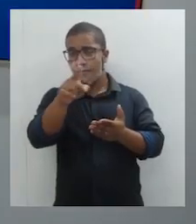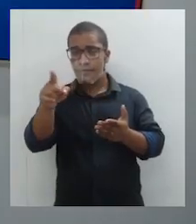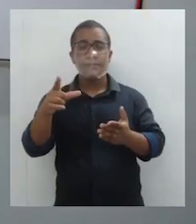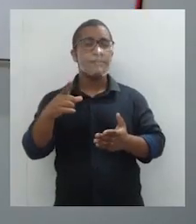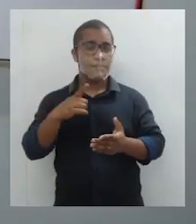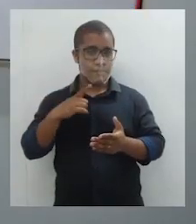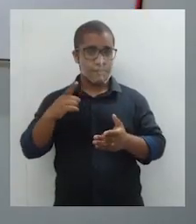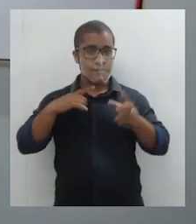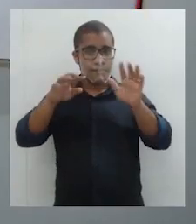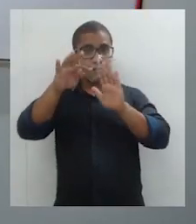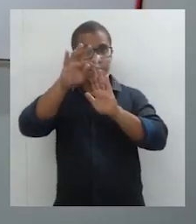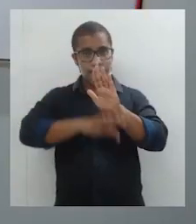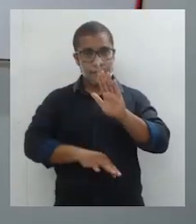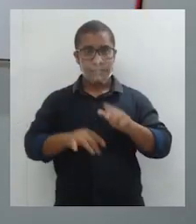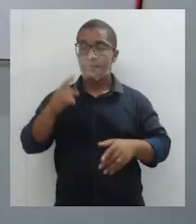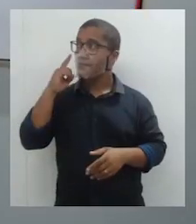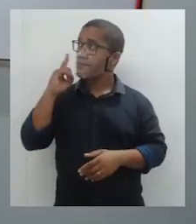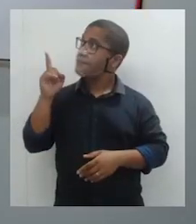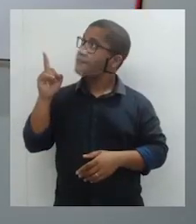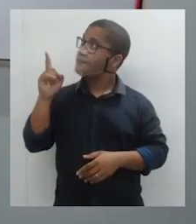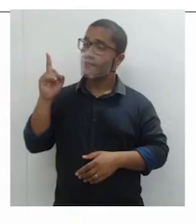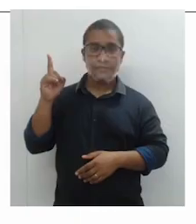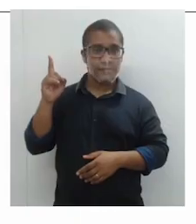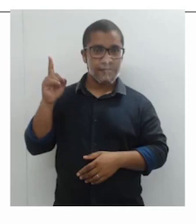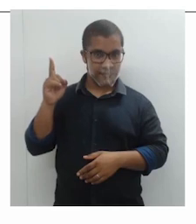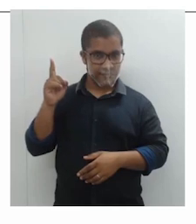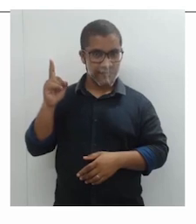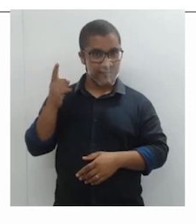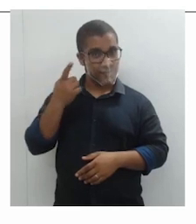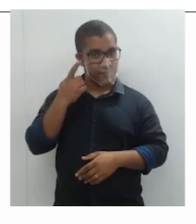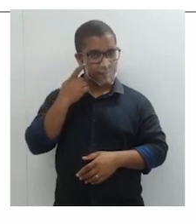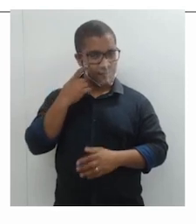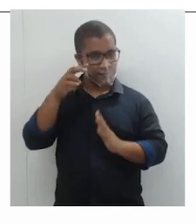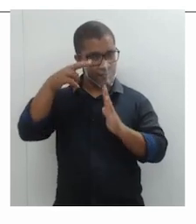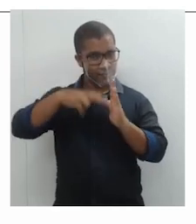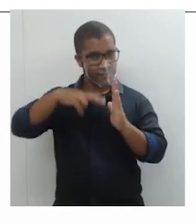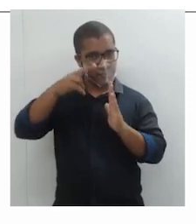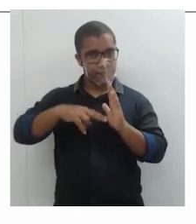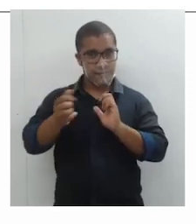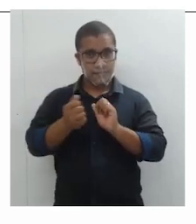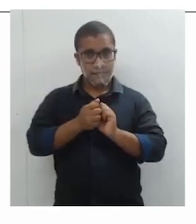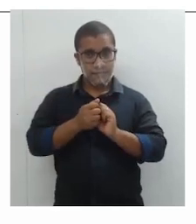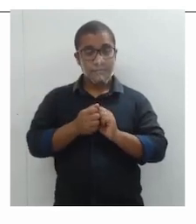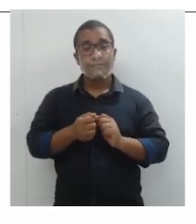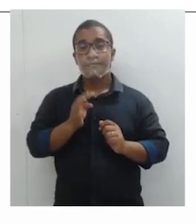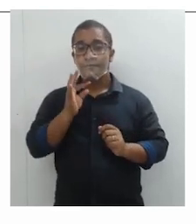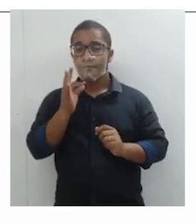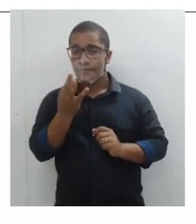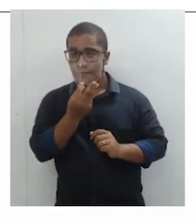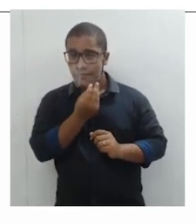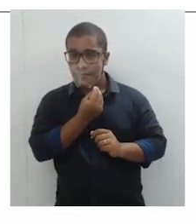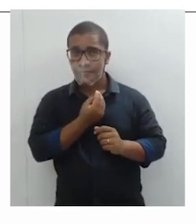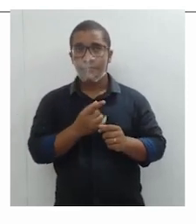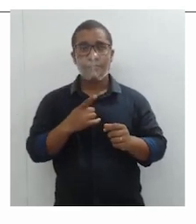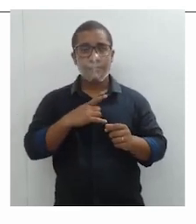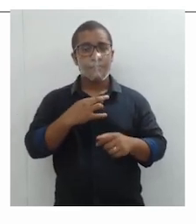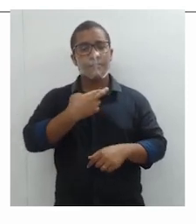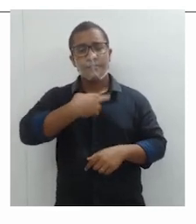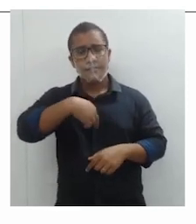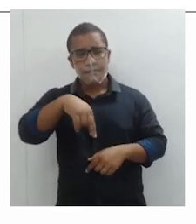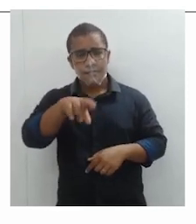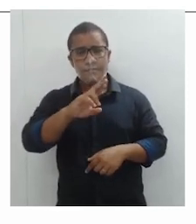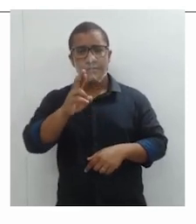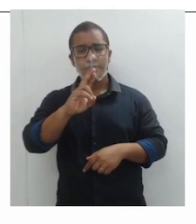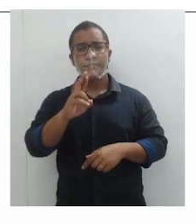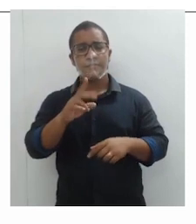vocês esse texto vamos ver aqui vamos ler juntos Olha aí a tela o conhecimento do fenômeno religioso